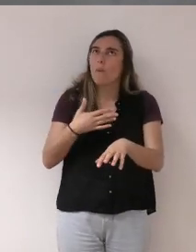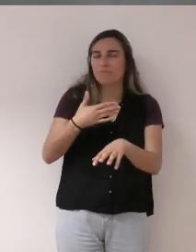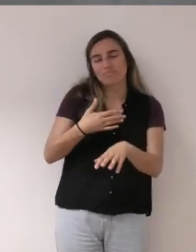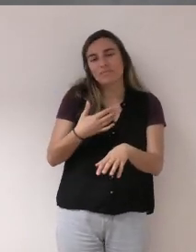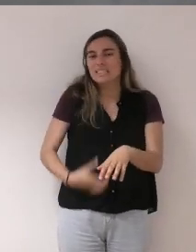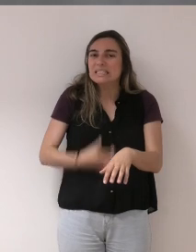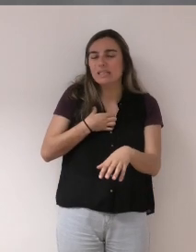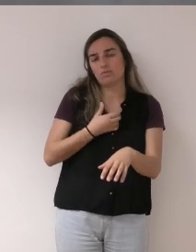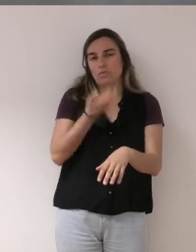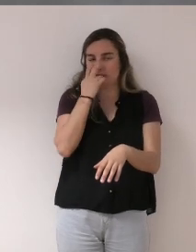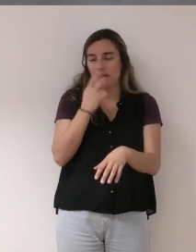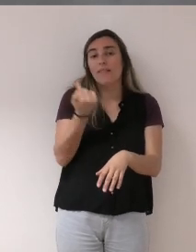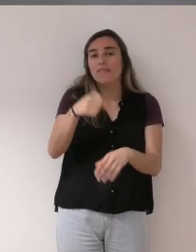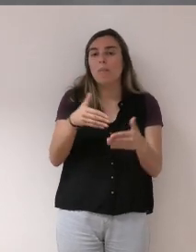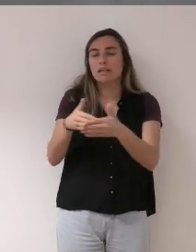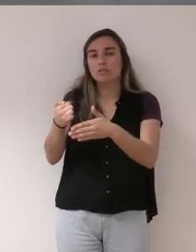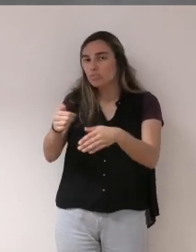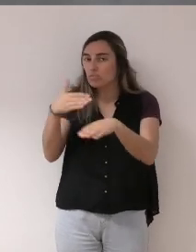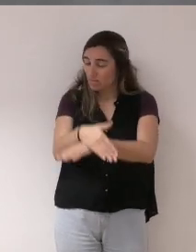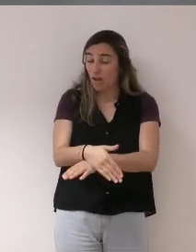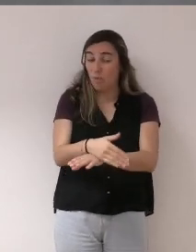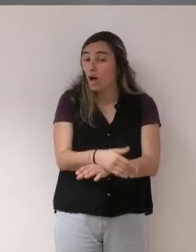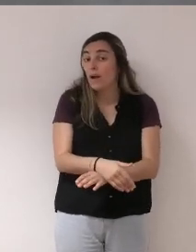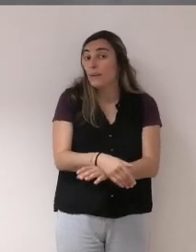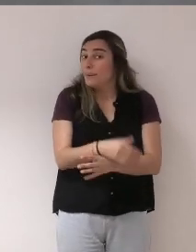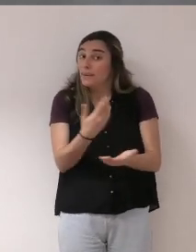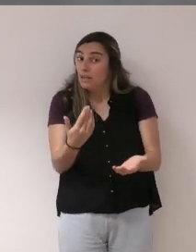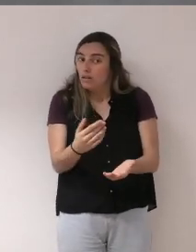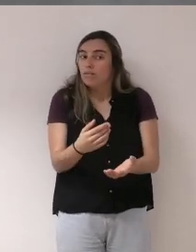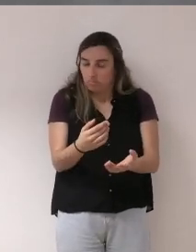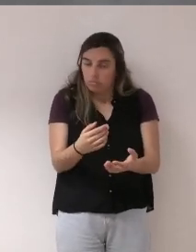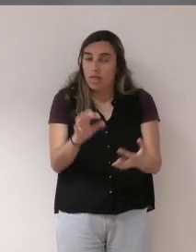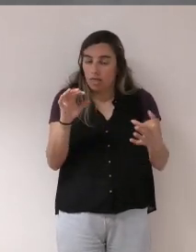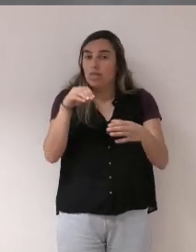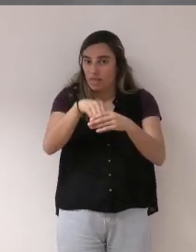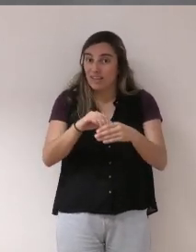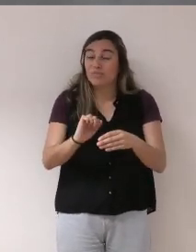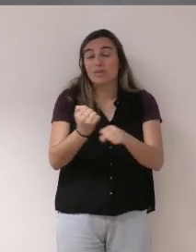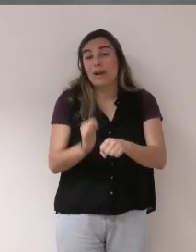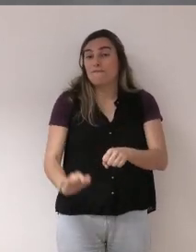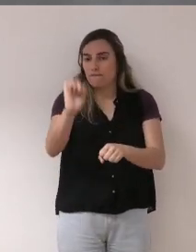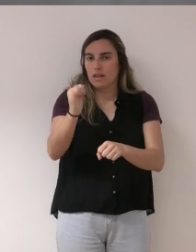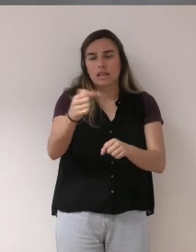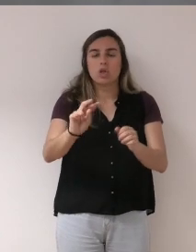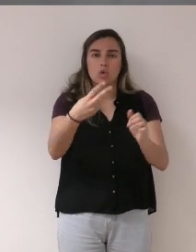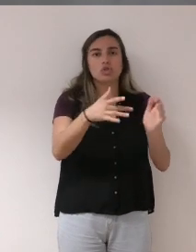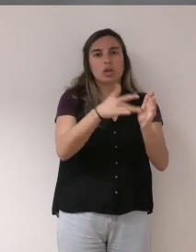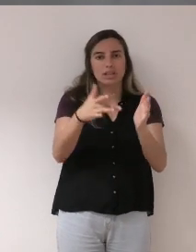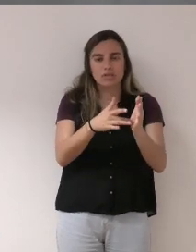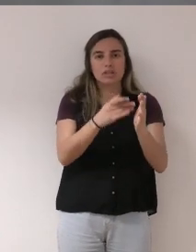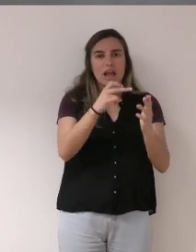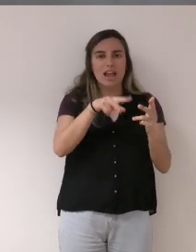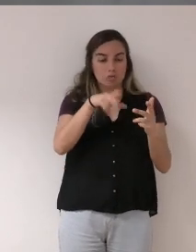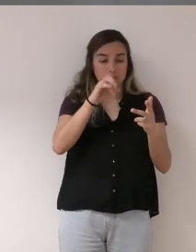uma transgressão formal mínima na sua obra. Ela ainda está patente nos dois primeiros livros, na Anunciação e no